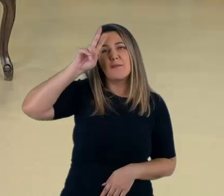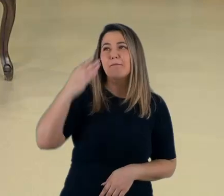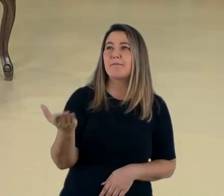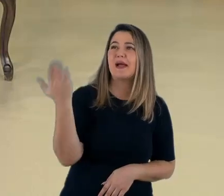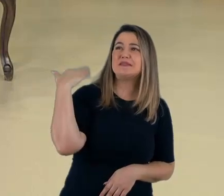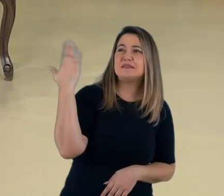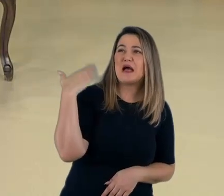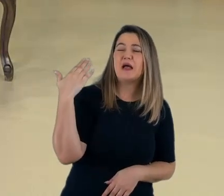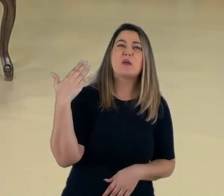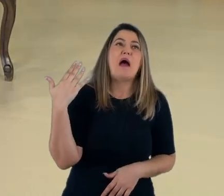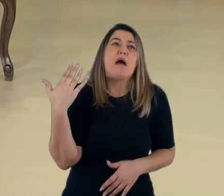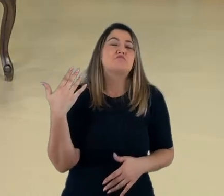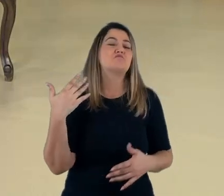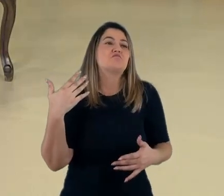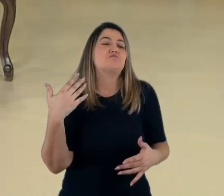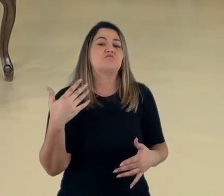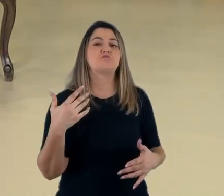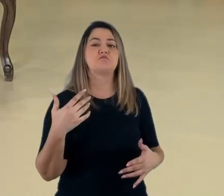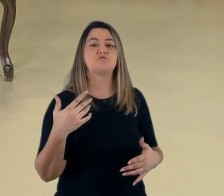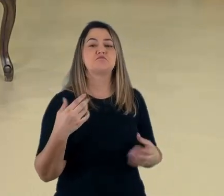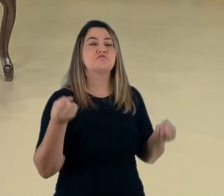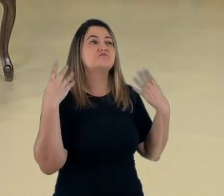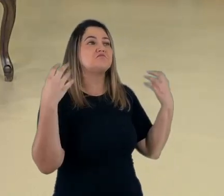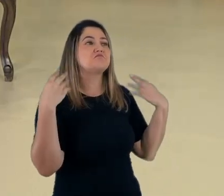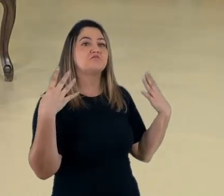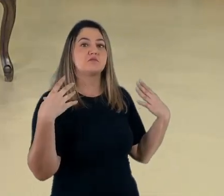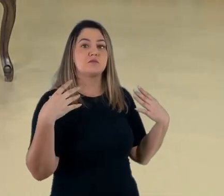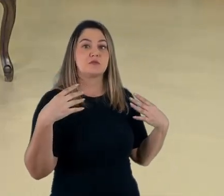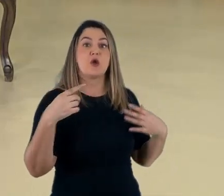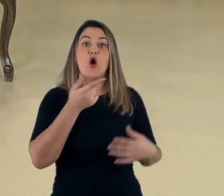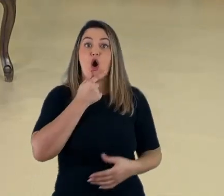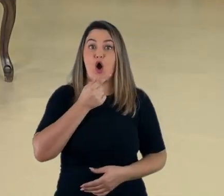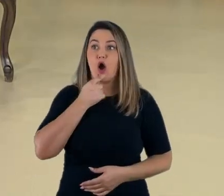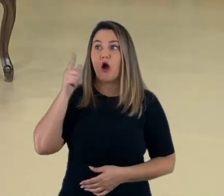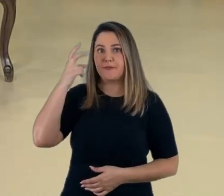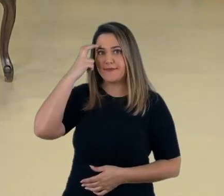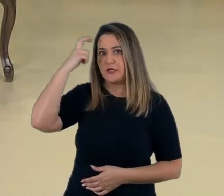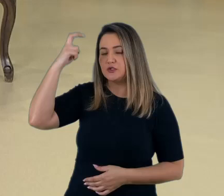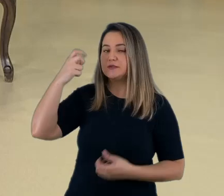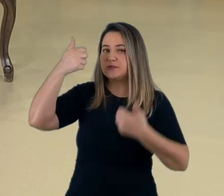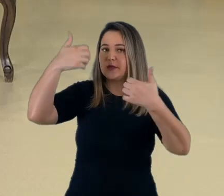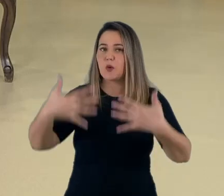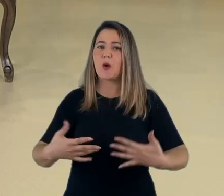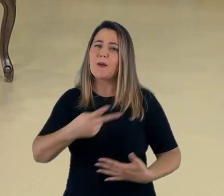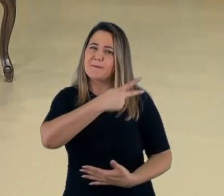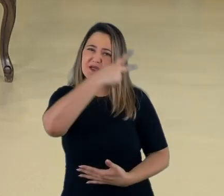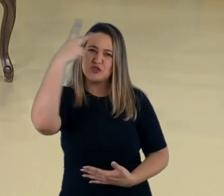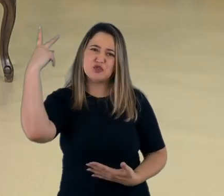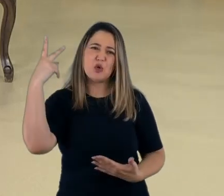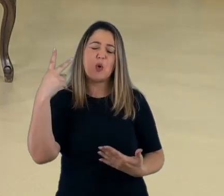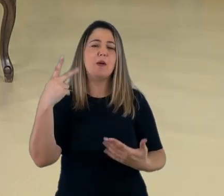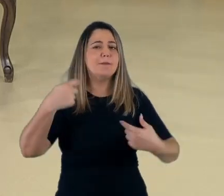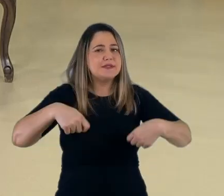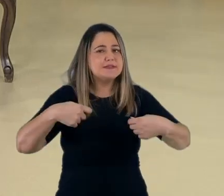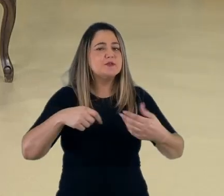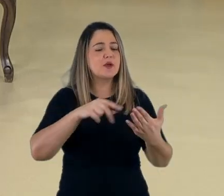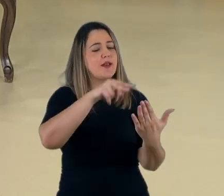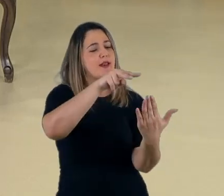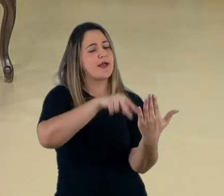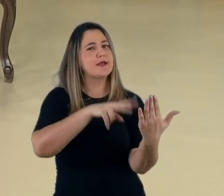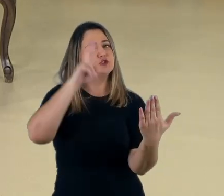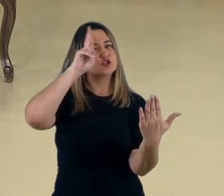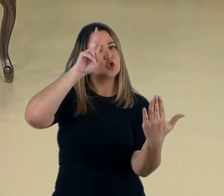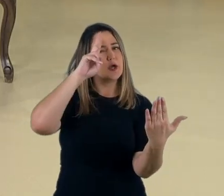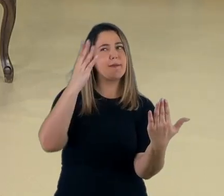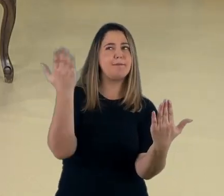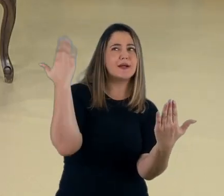vez escreveu que aqueles que negligenciam o estudo, e eu diria, a reflexão sobre a história passada,